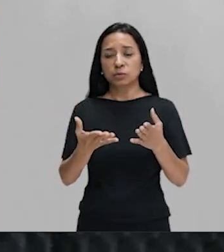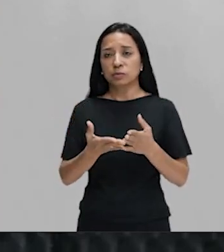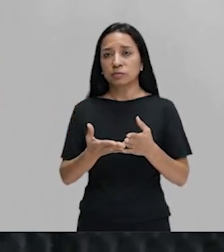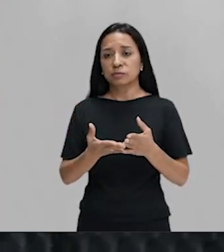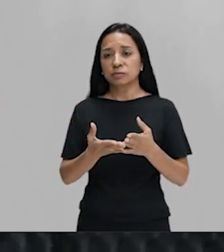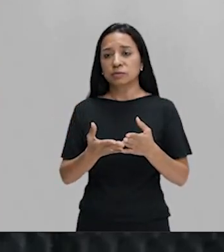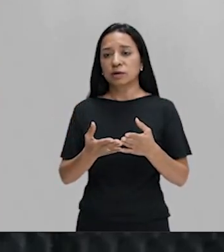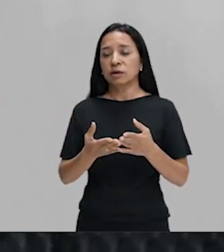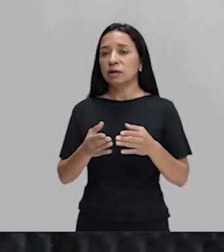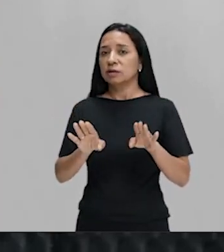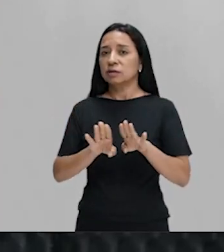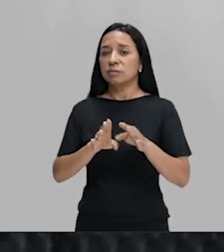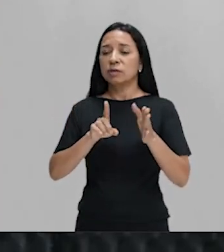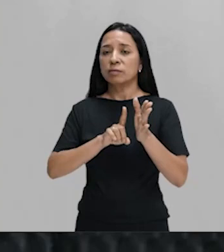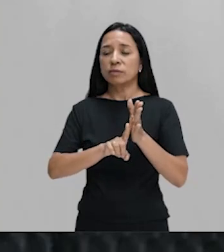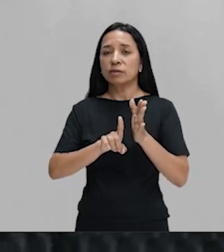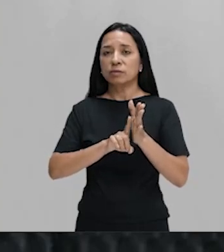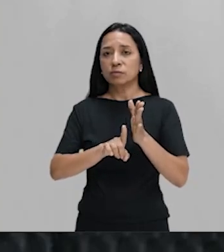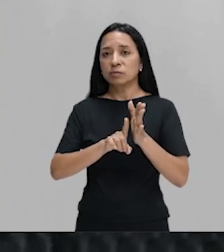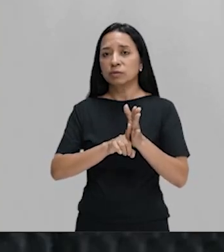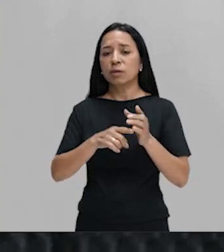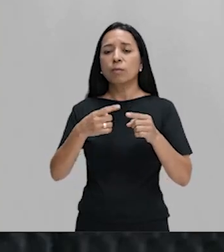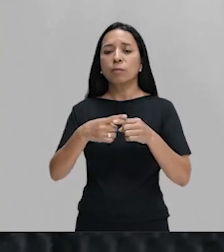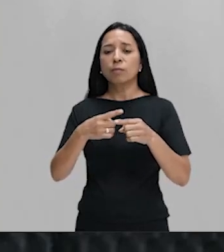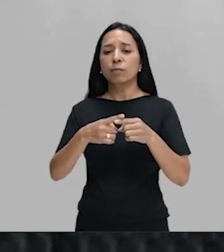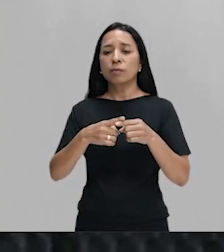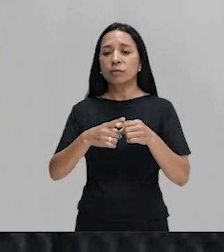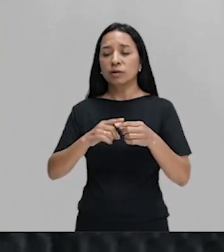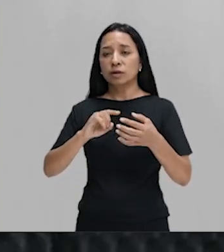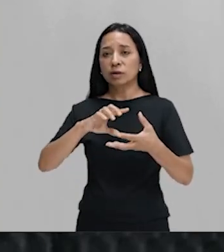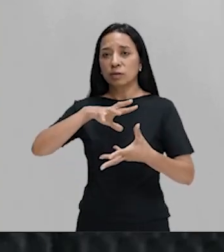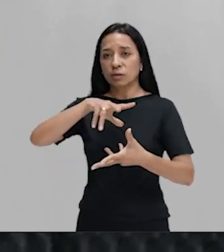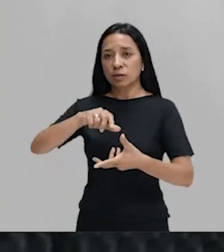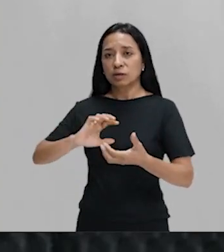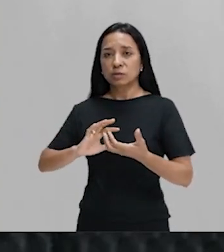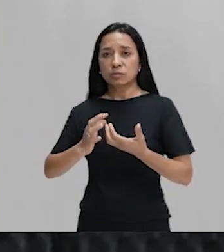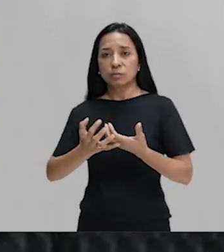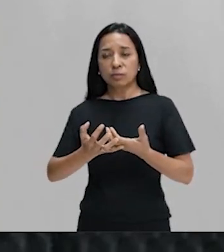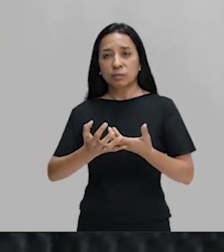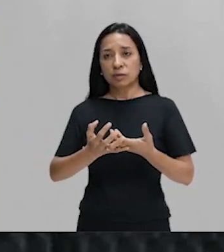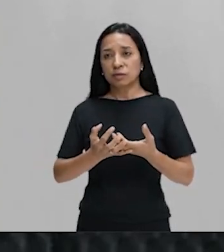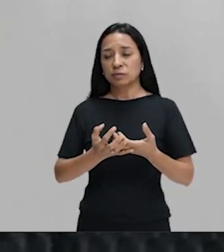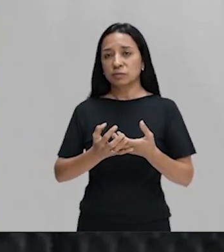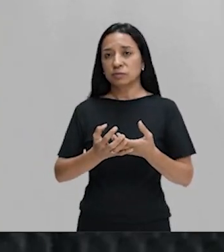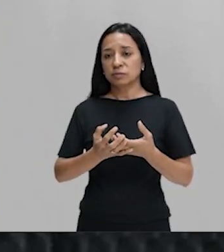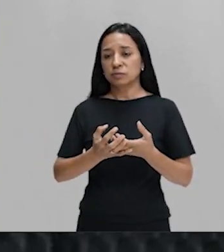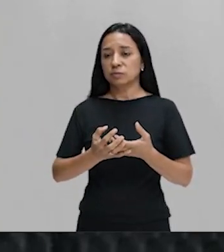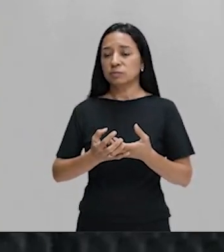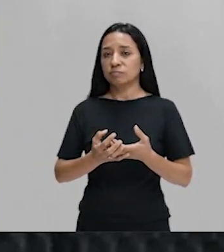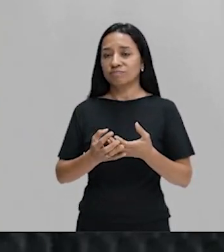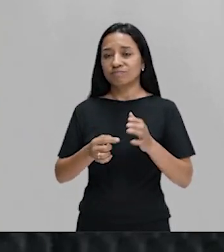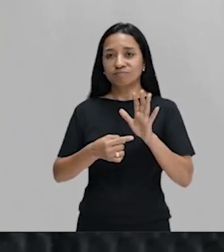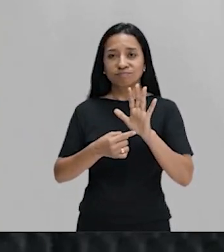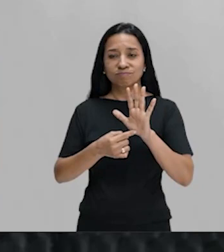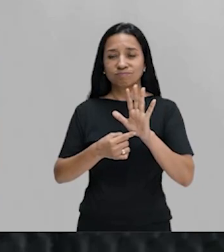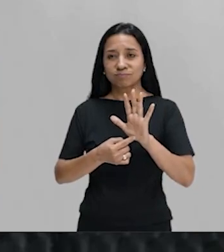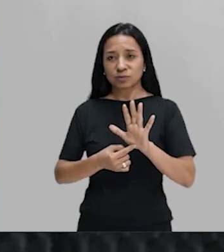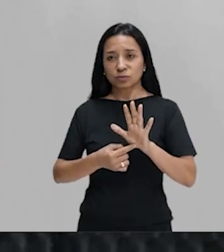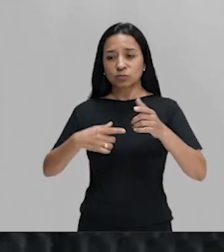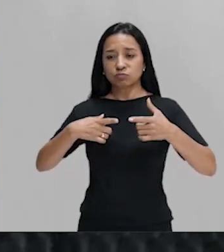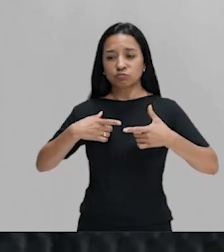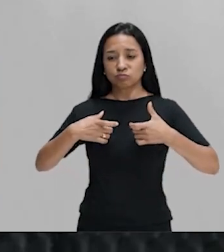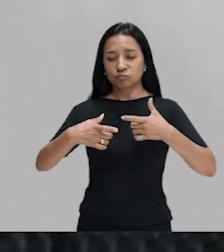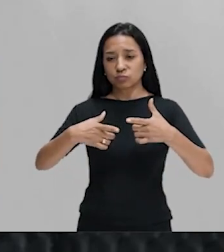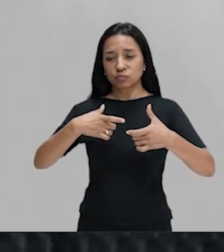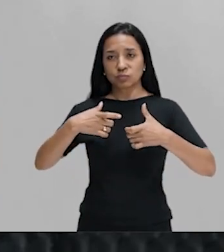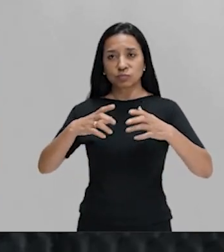é palco de conflitos permanentes? Por que até hoje o Oriente Médio é cenário de guerras,